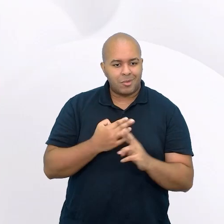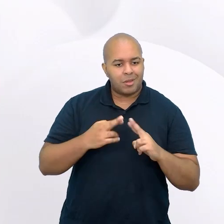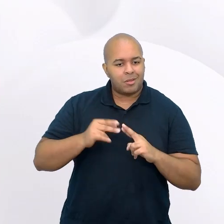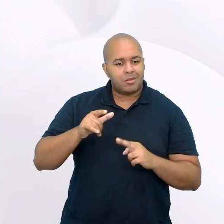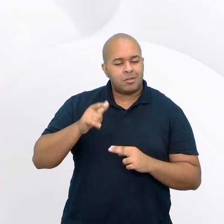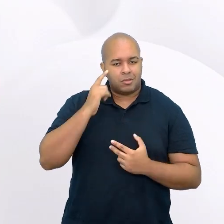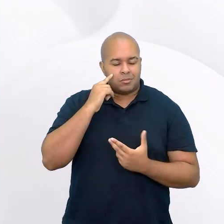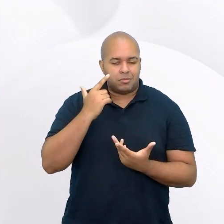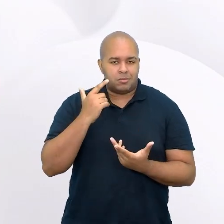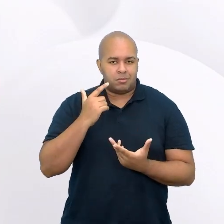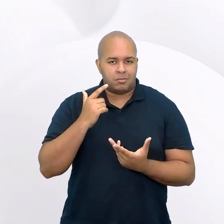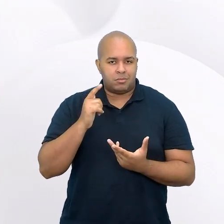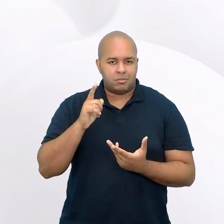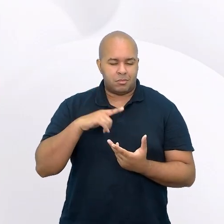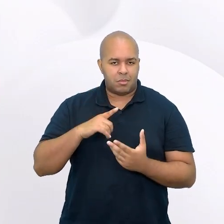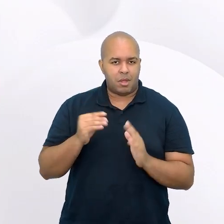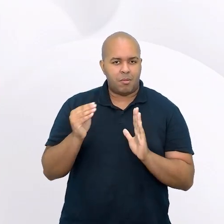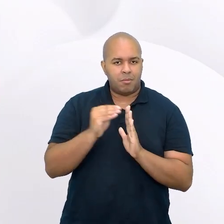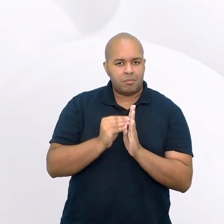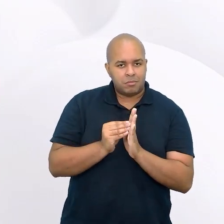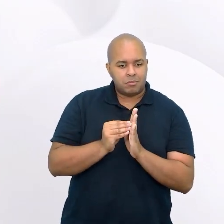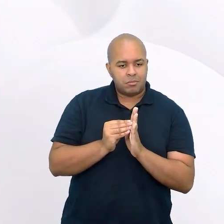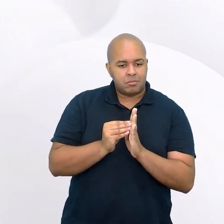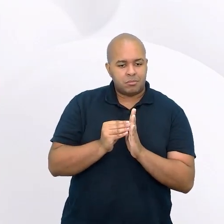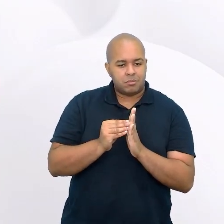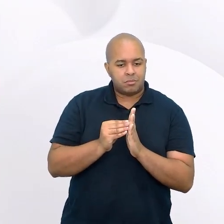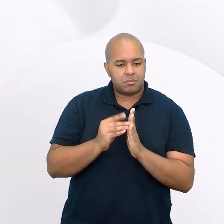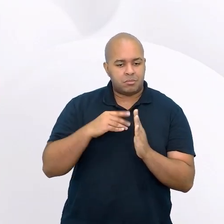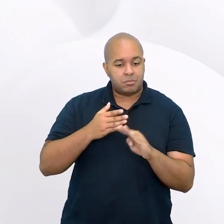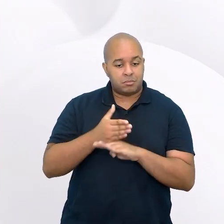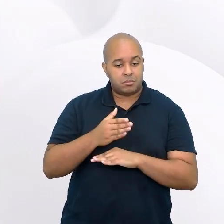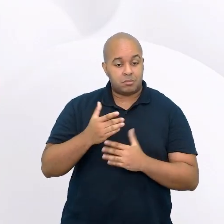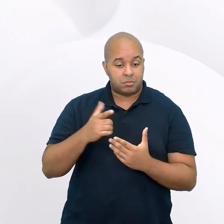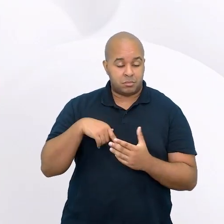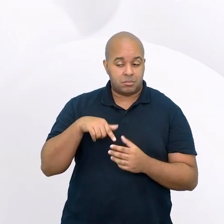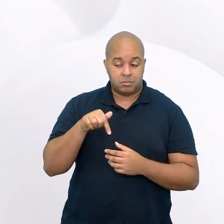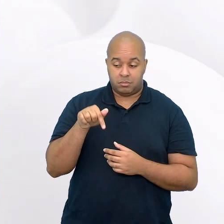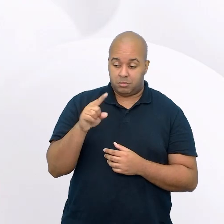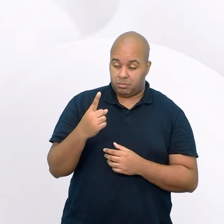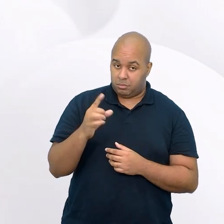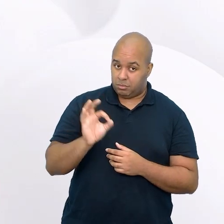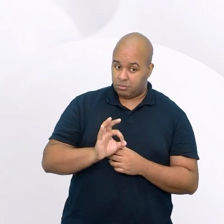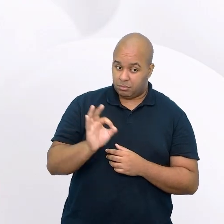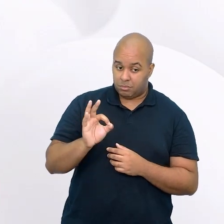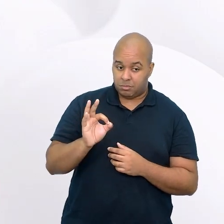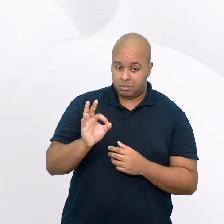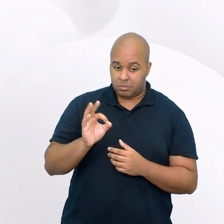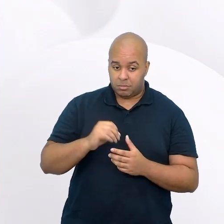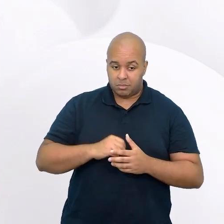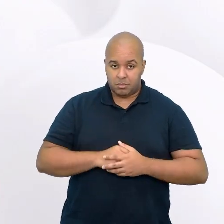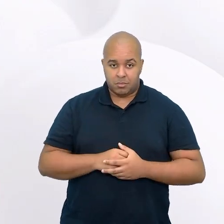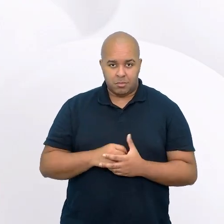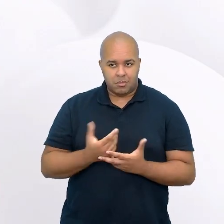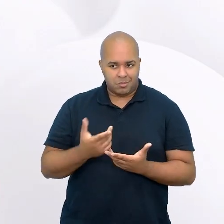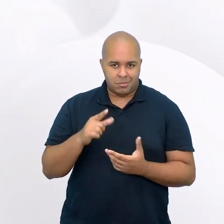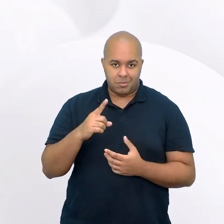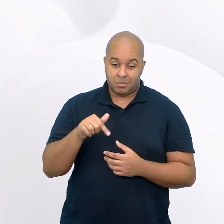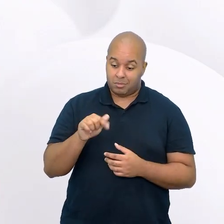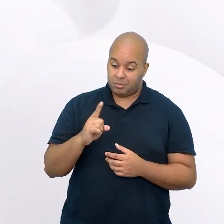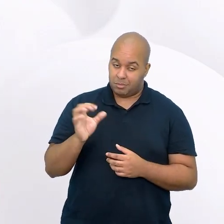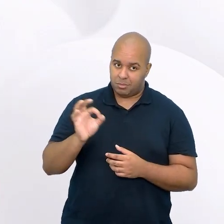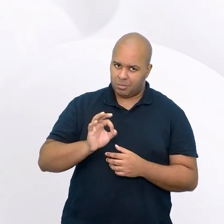rede é composta de 71 por cento né das